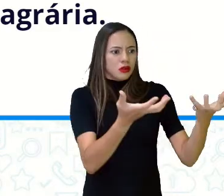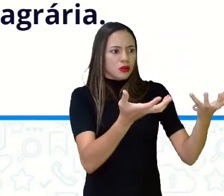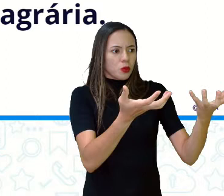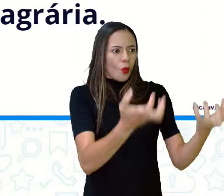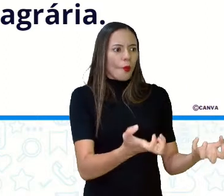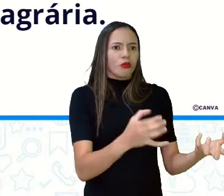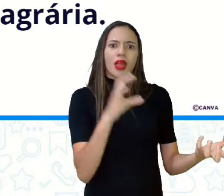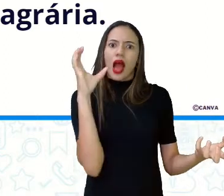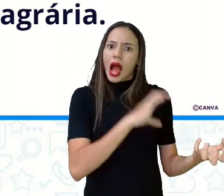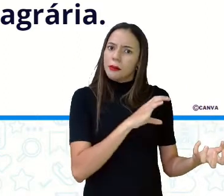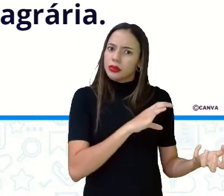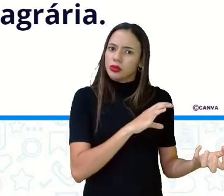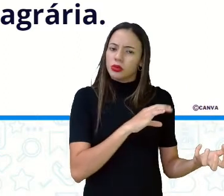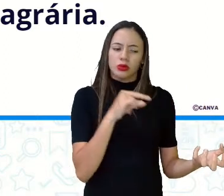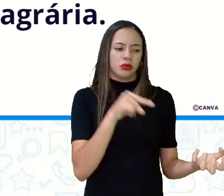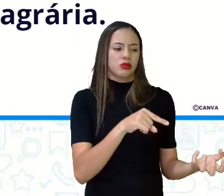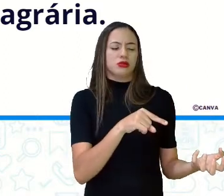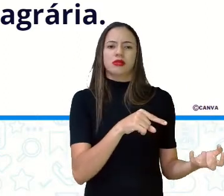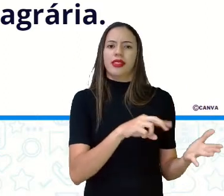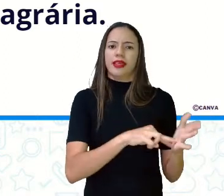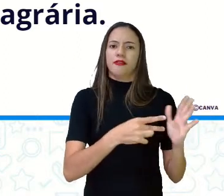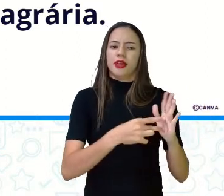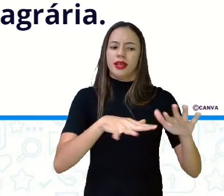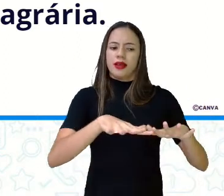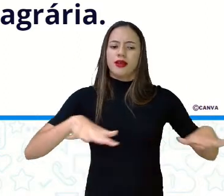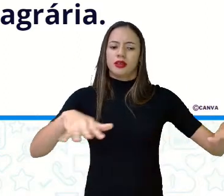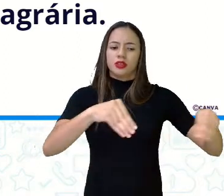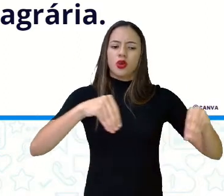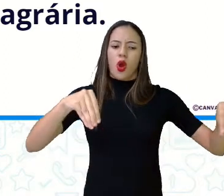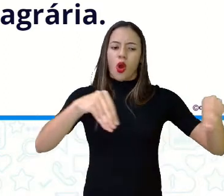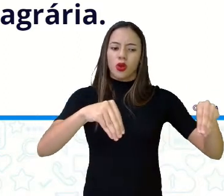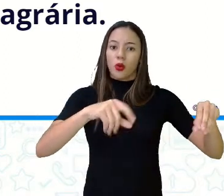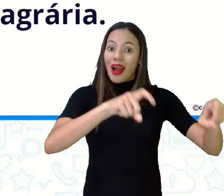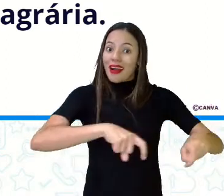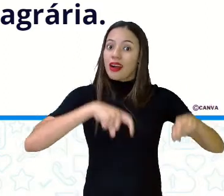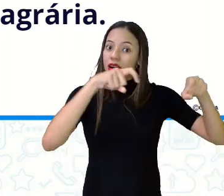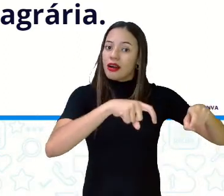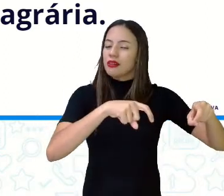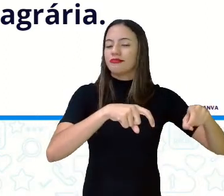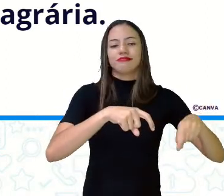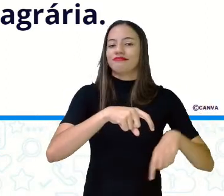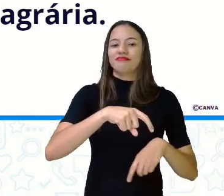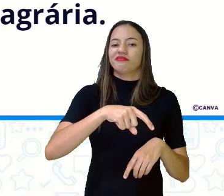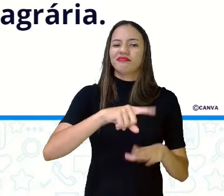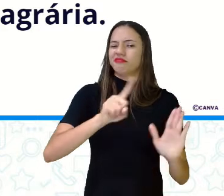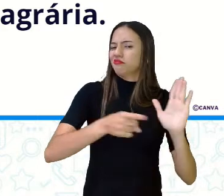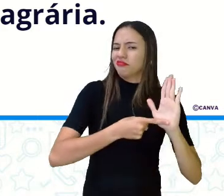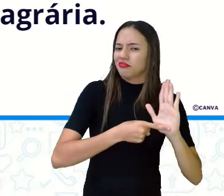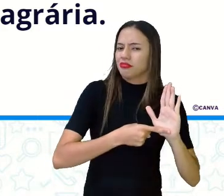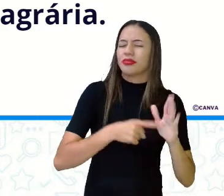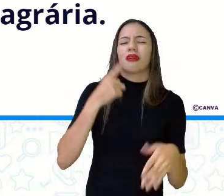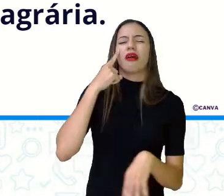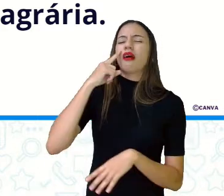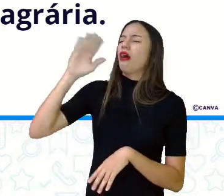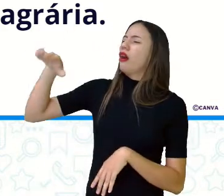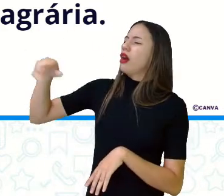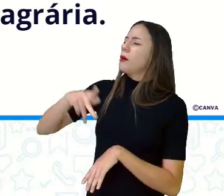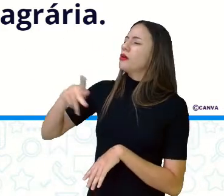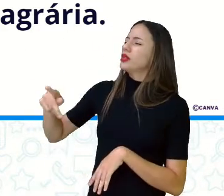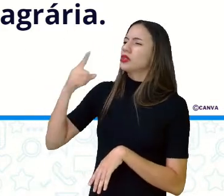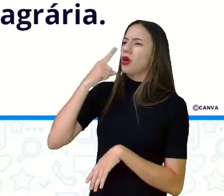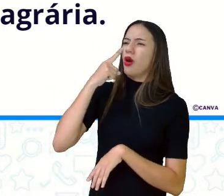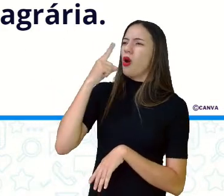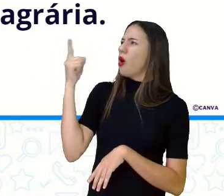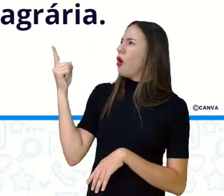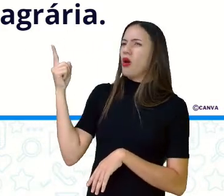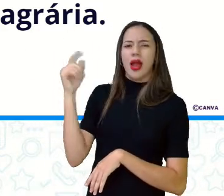um solo que não vai ser aconselhado aí para essa prática agrária. E, professor, eu estou vendo aqui essa imagem, me lembra umas